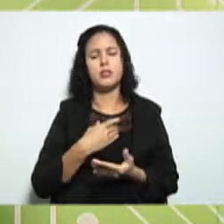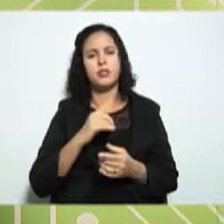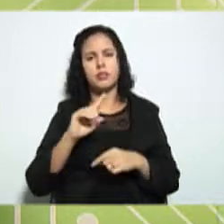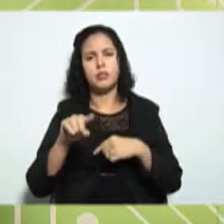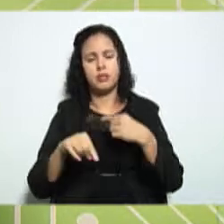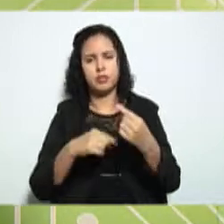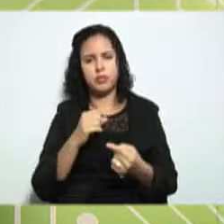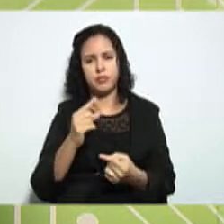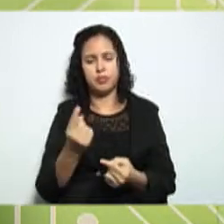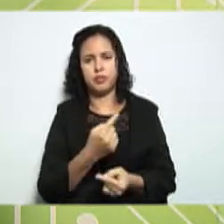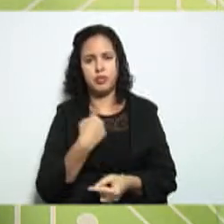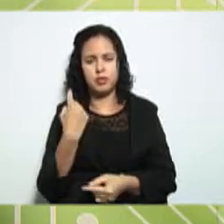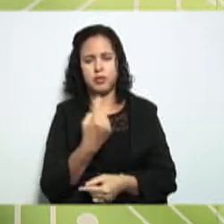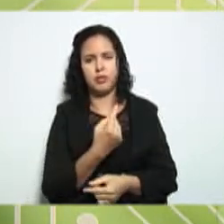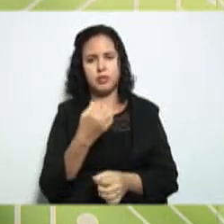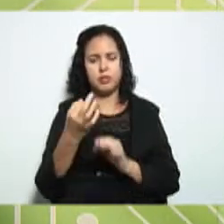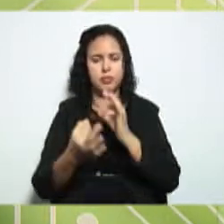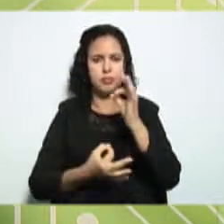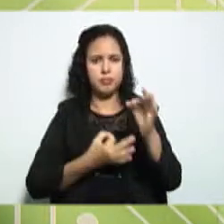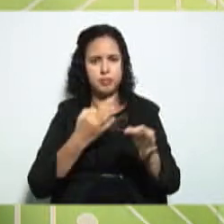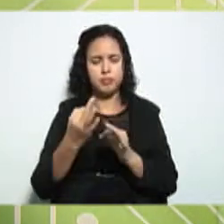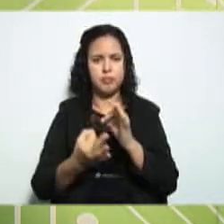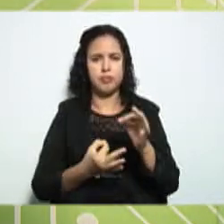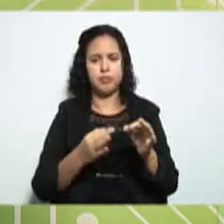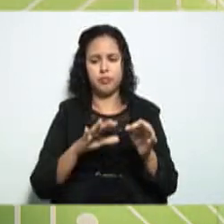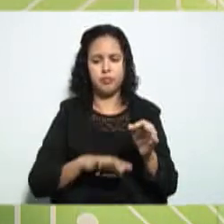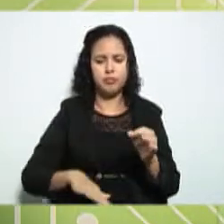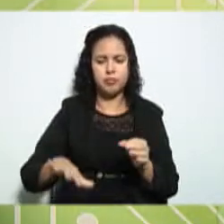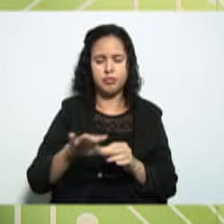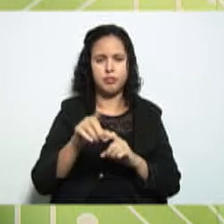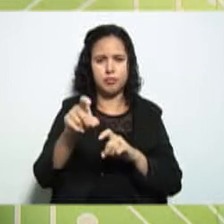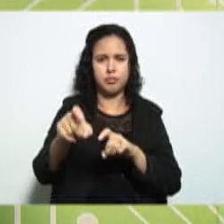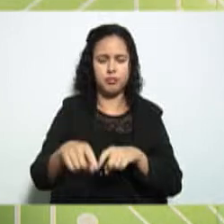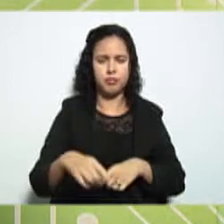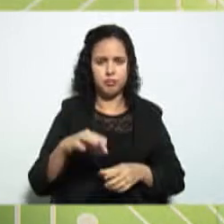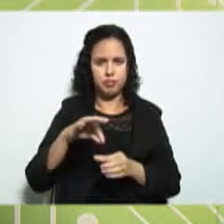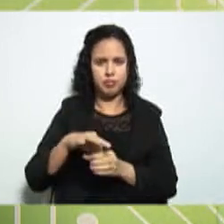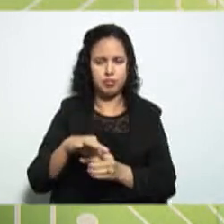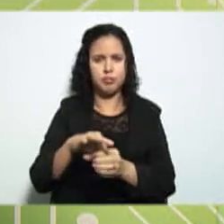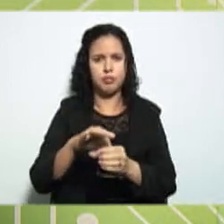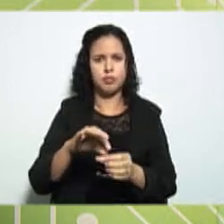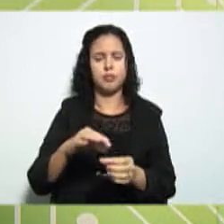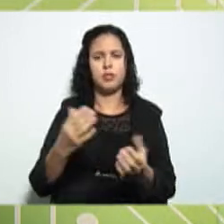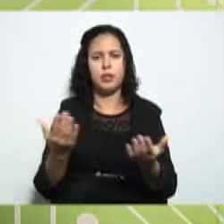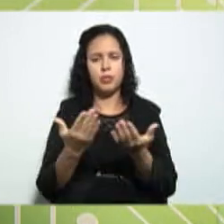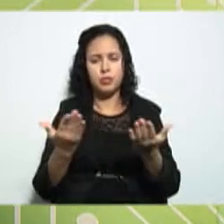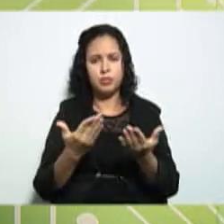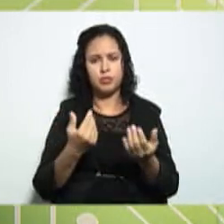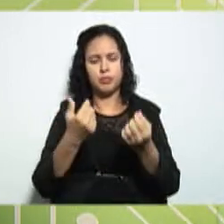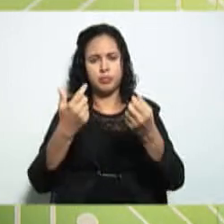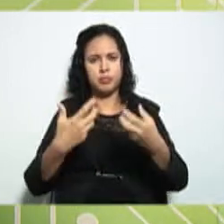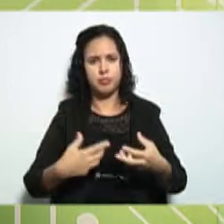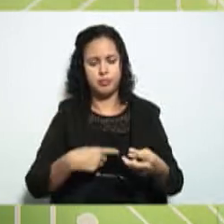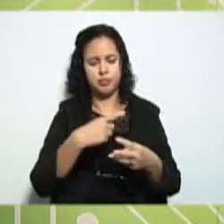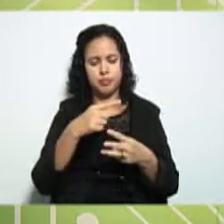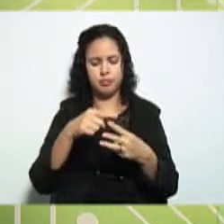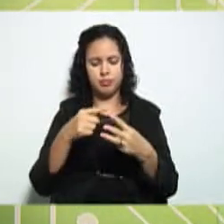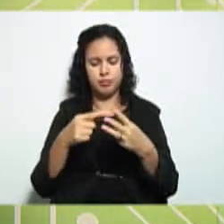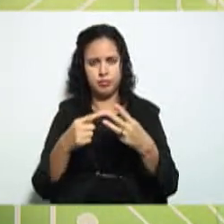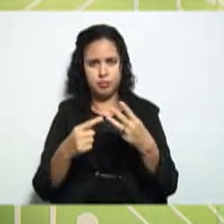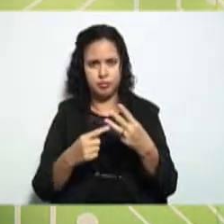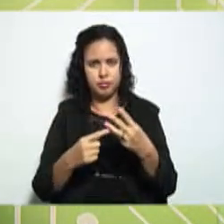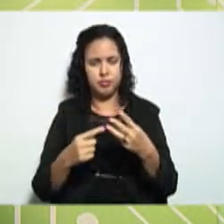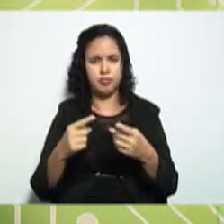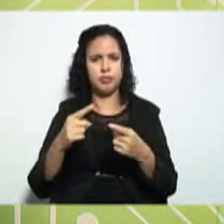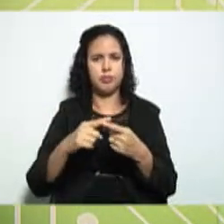Nós comentamos um pouco na revisão sobre o ramo agropecuário, mas eu gostaria de pontuar, nós falamos de 3 ramos do cooperativismo na aula de hoje, falamos